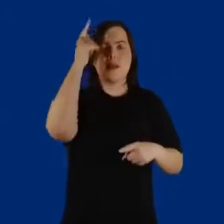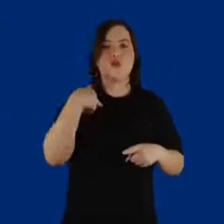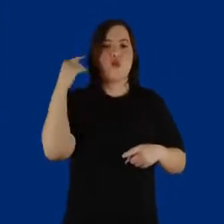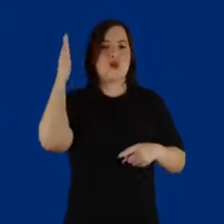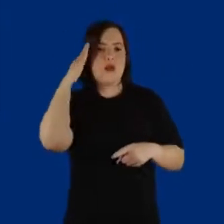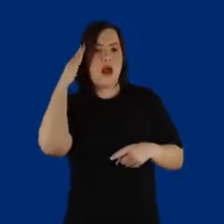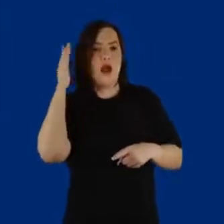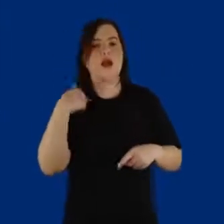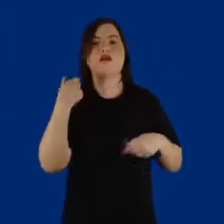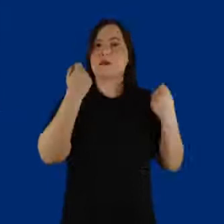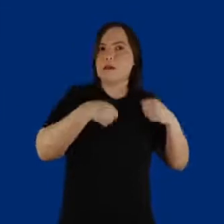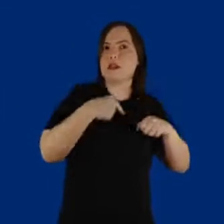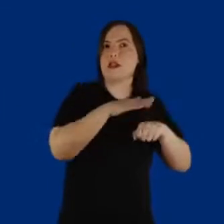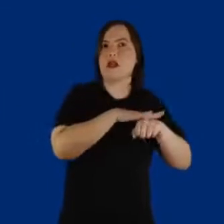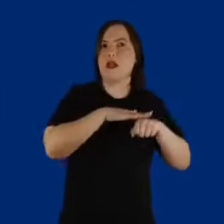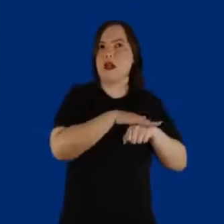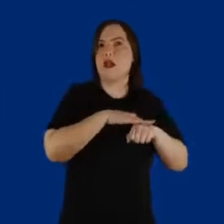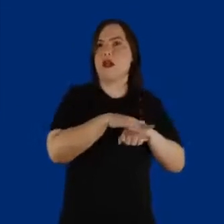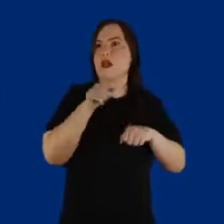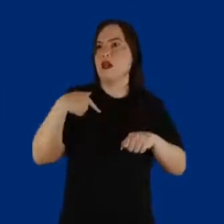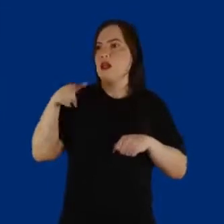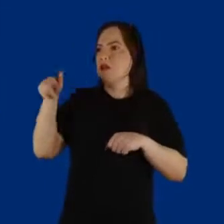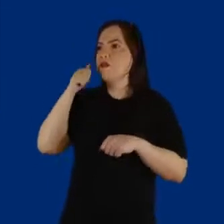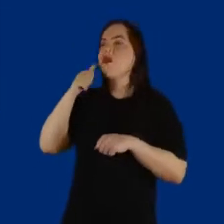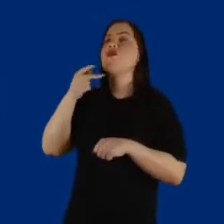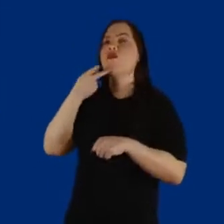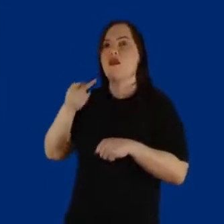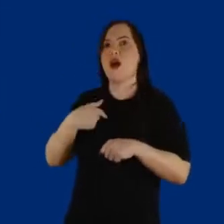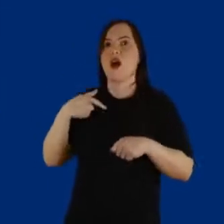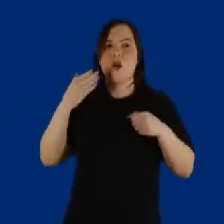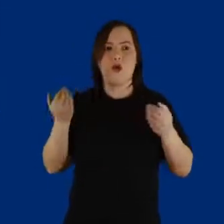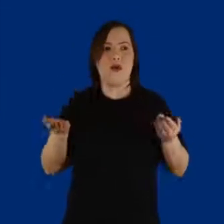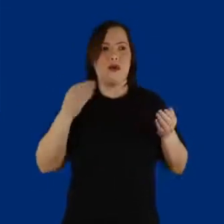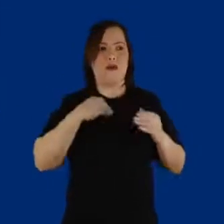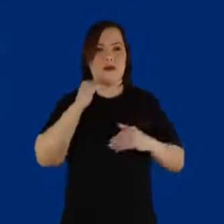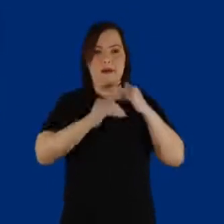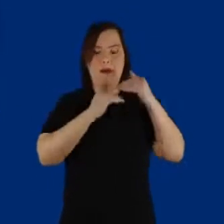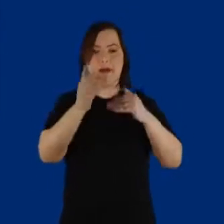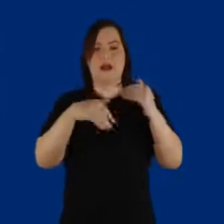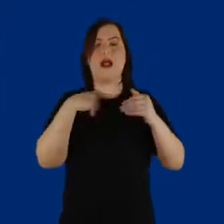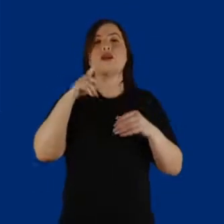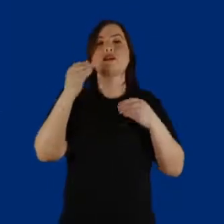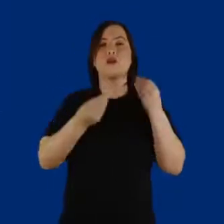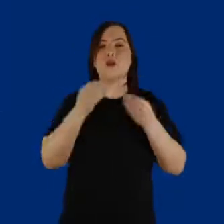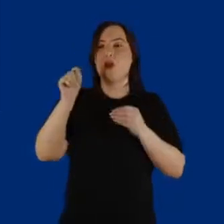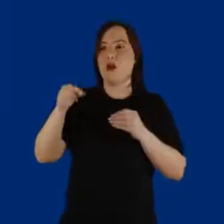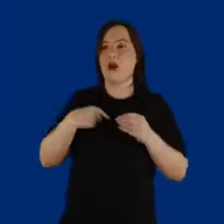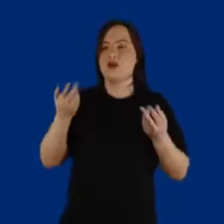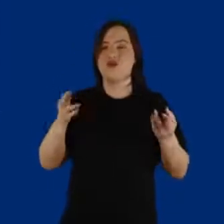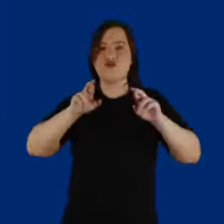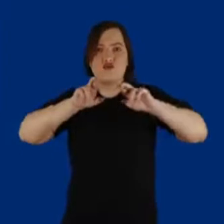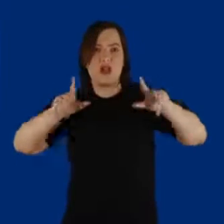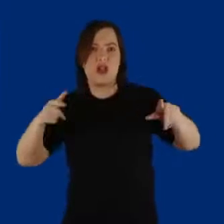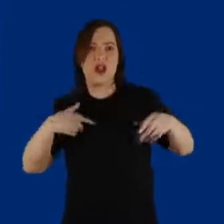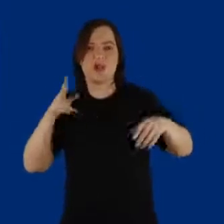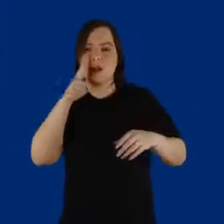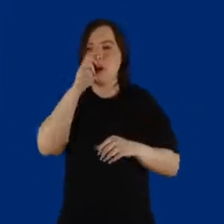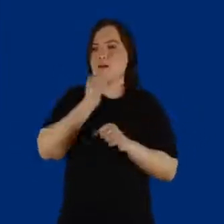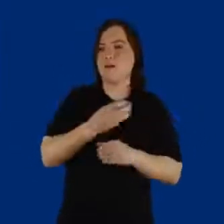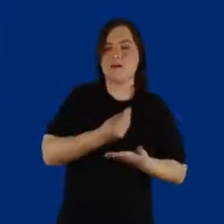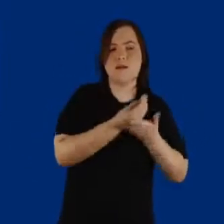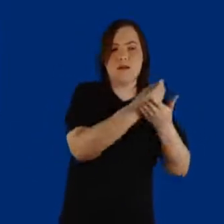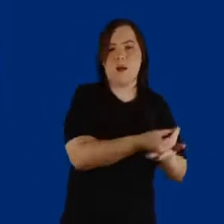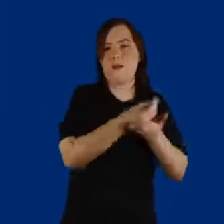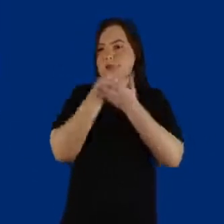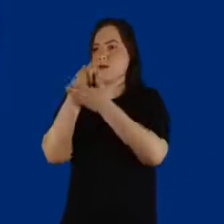dialogar, né, e que é isso que a Jason falou, que a gente cresce na diferença, que a diferença do outro me fortalece, que a minha diferença fortalece o